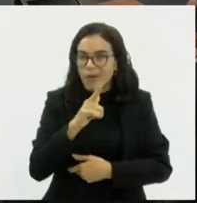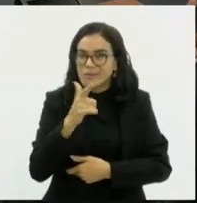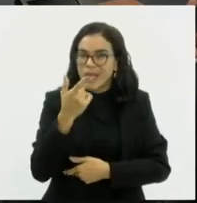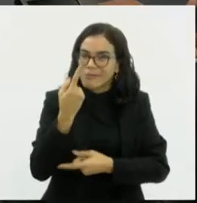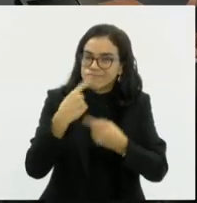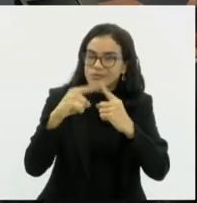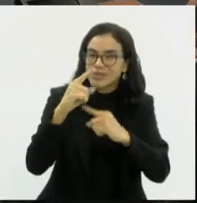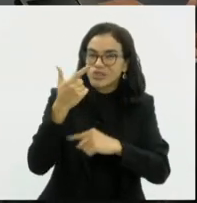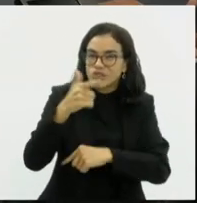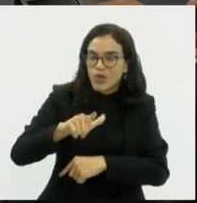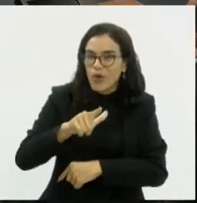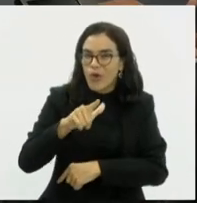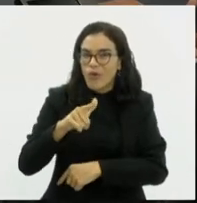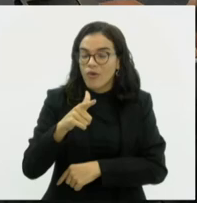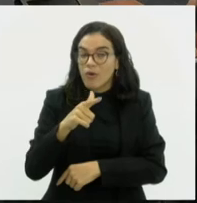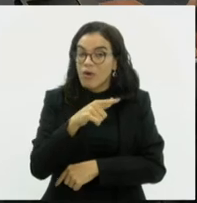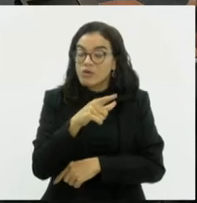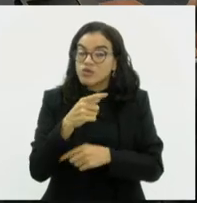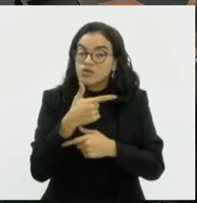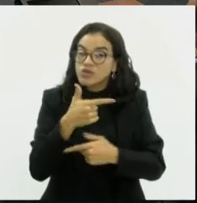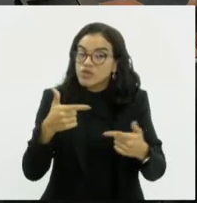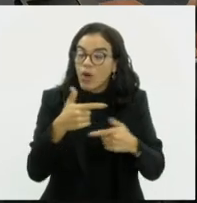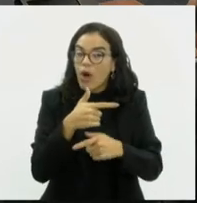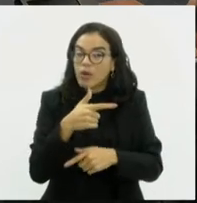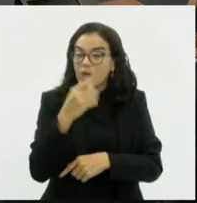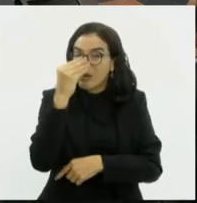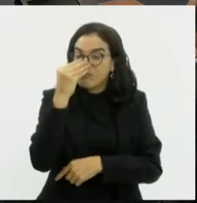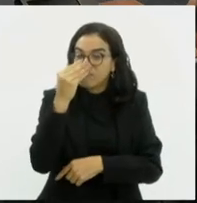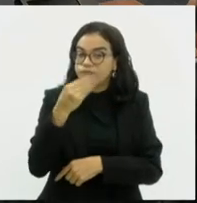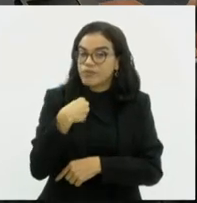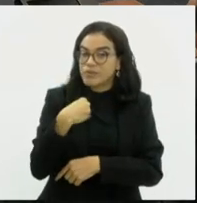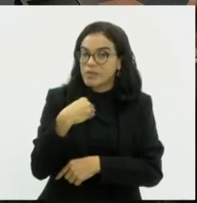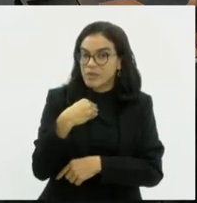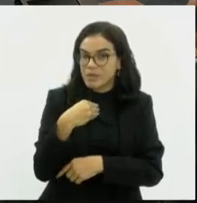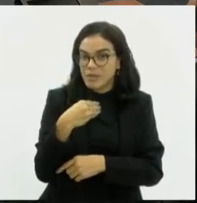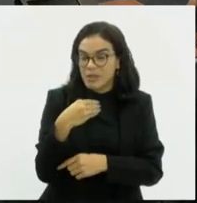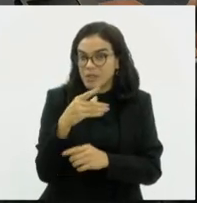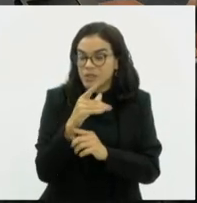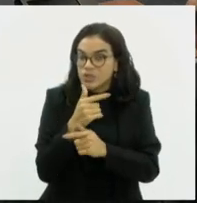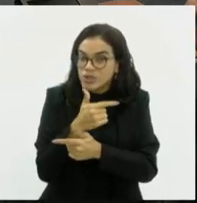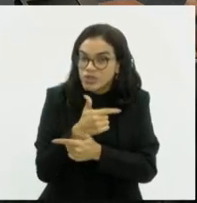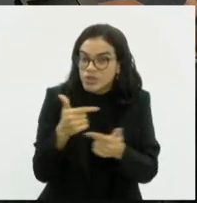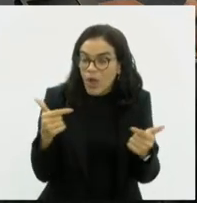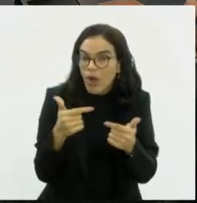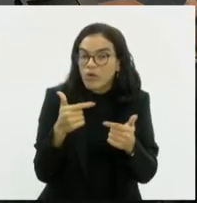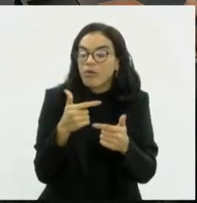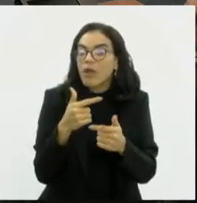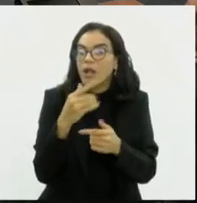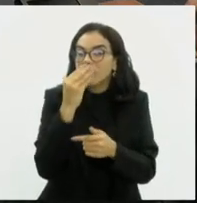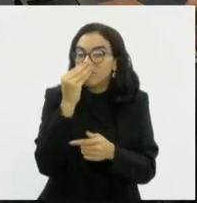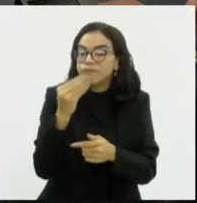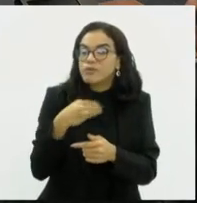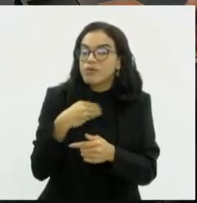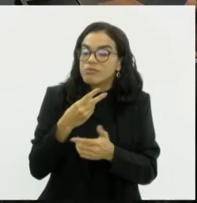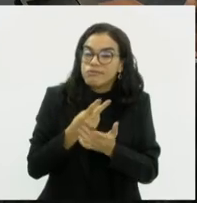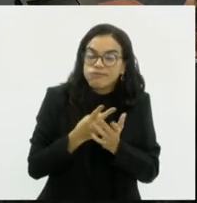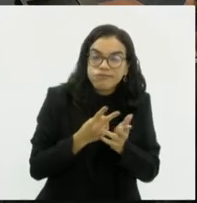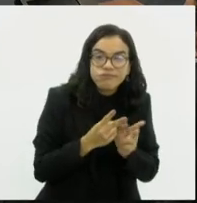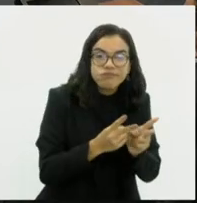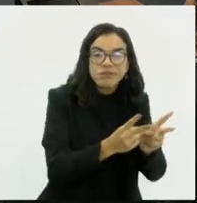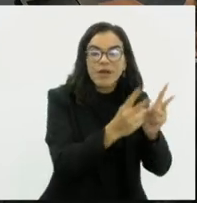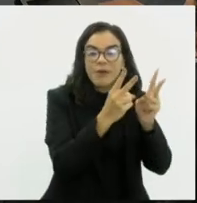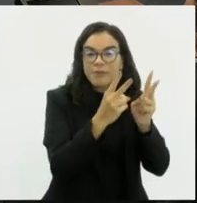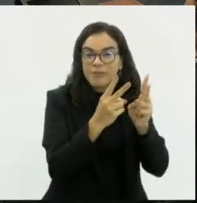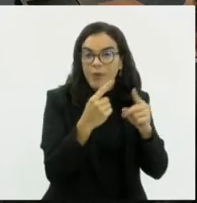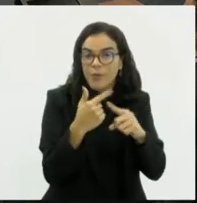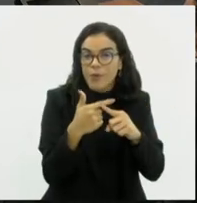Vaguinho, ainda bem que não me ouviu, o Vaguinho foi aquela formiguinha cega, doutor Luciano, que seguiu no seu propósito, né? Porque certamente